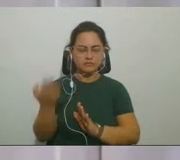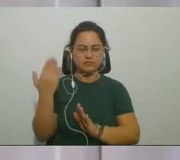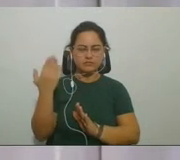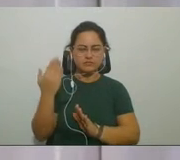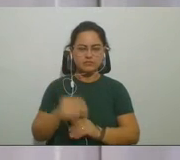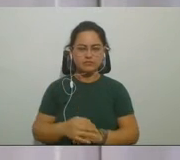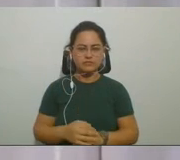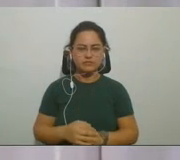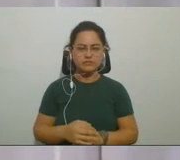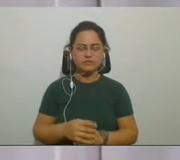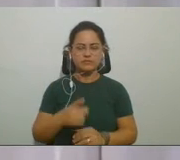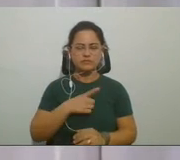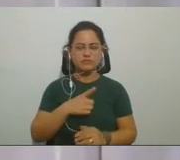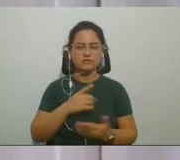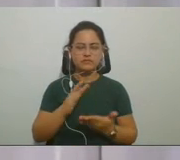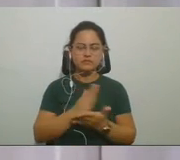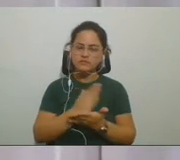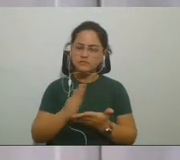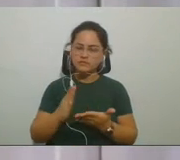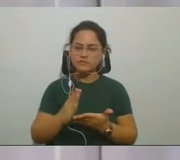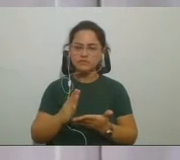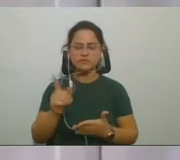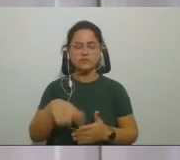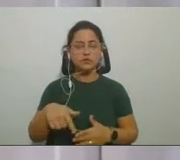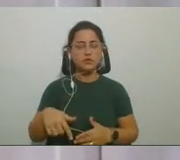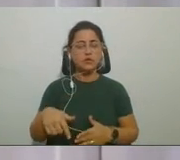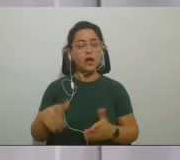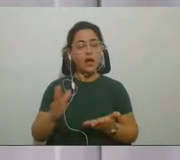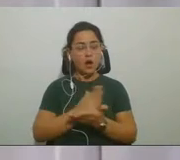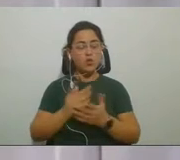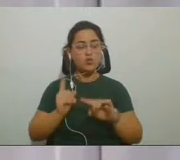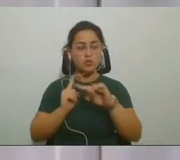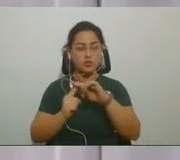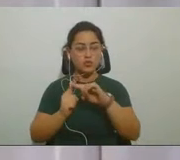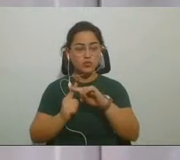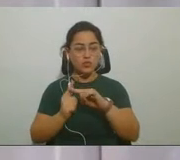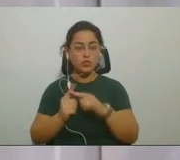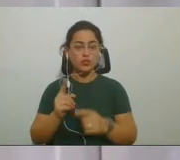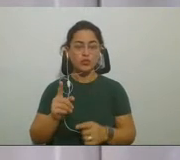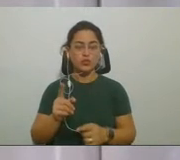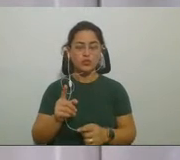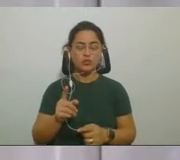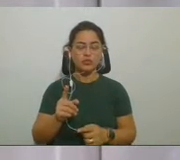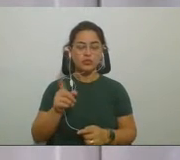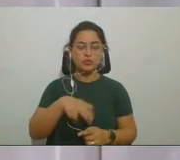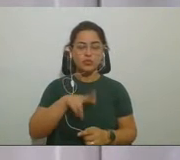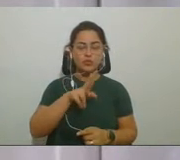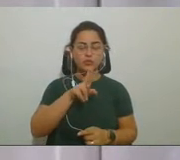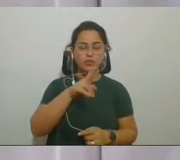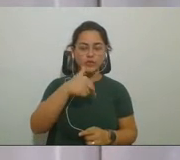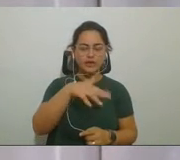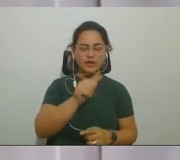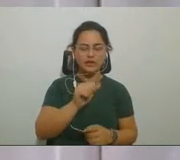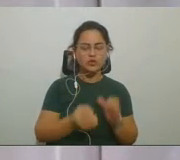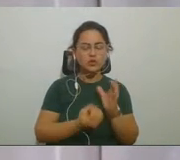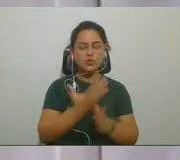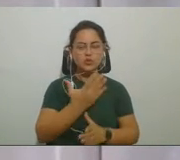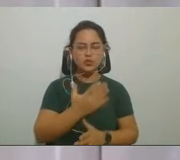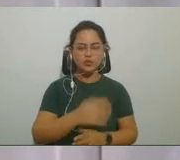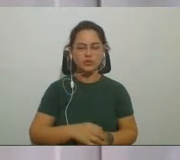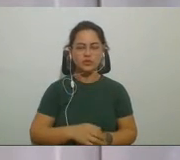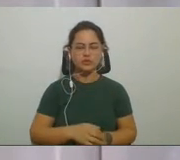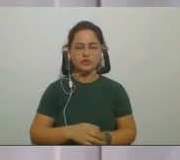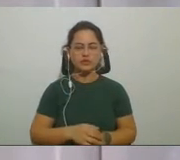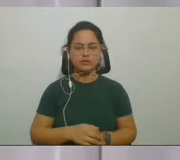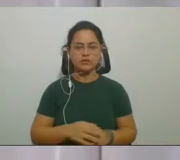algumas questões positivas, como a emergência da UNASUR, para citar